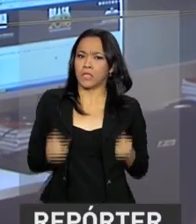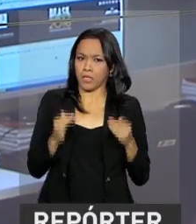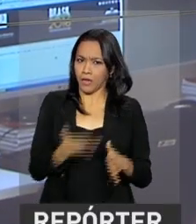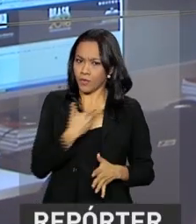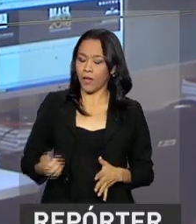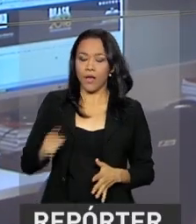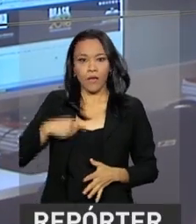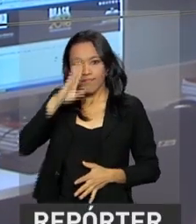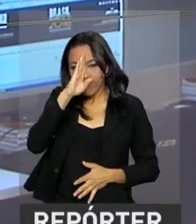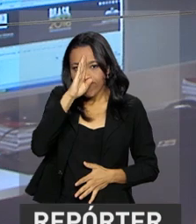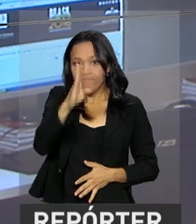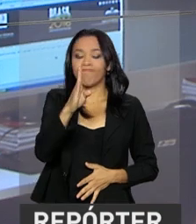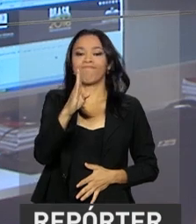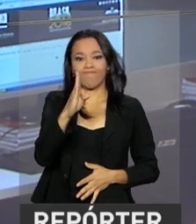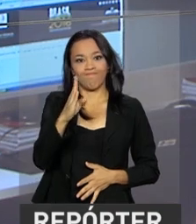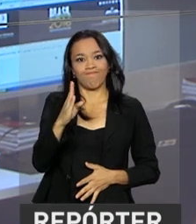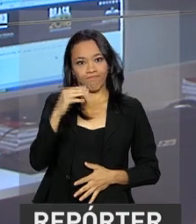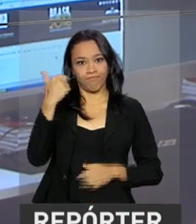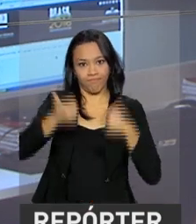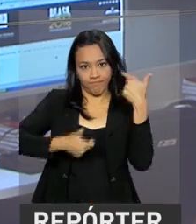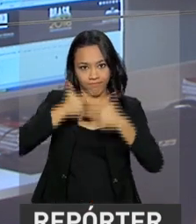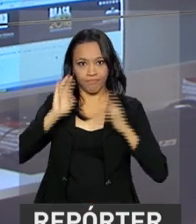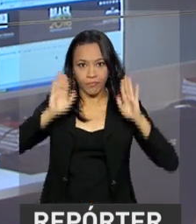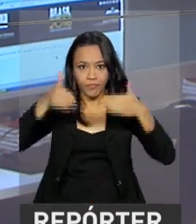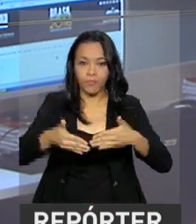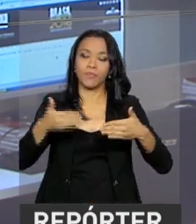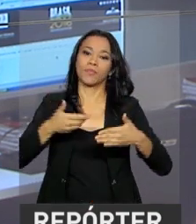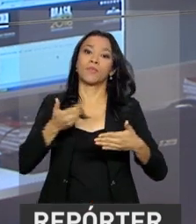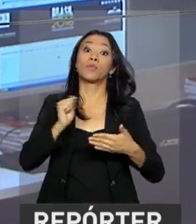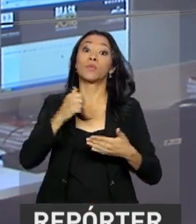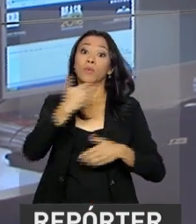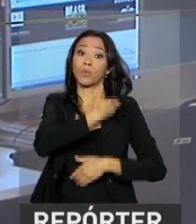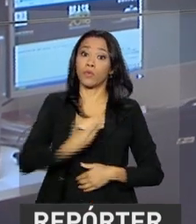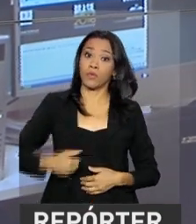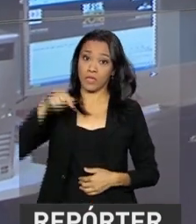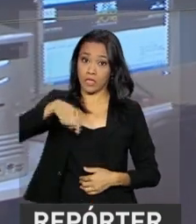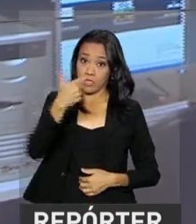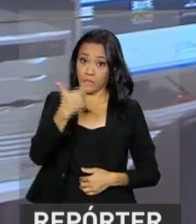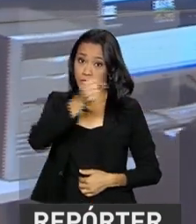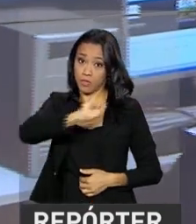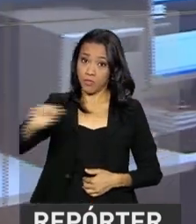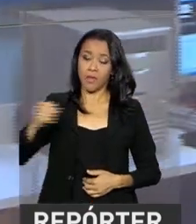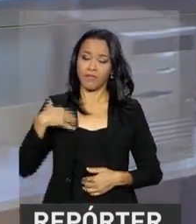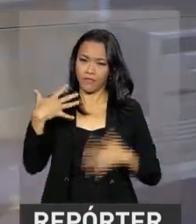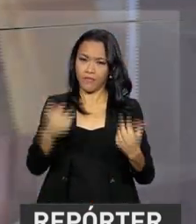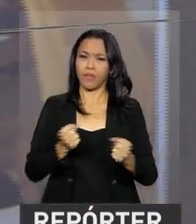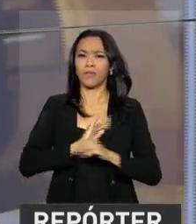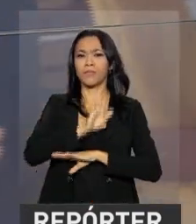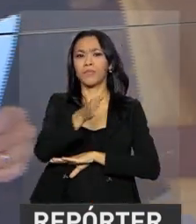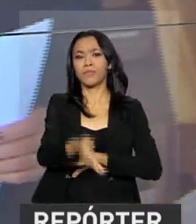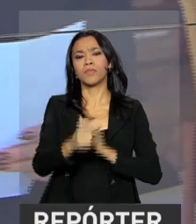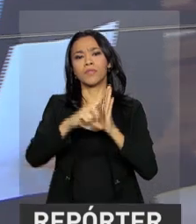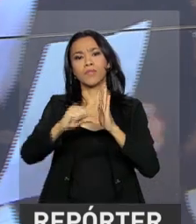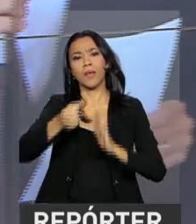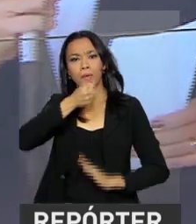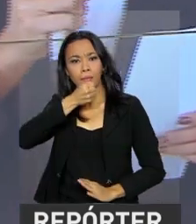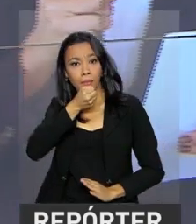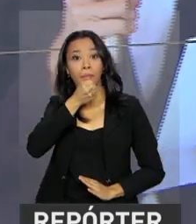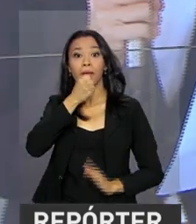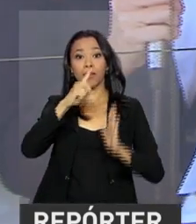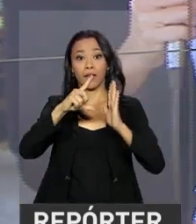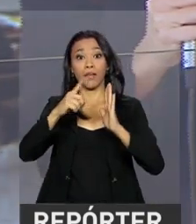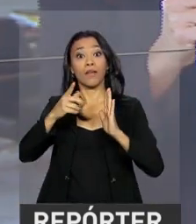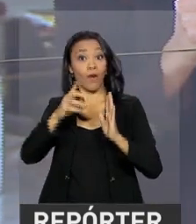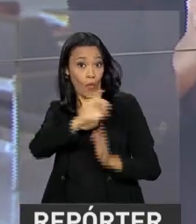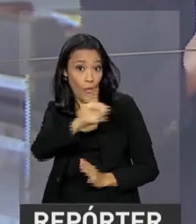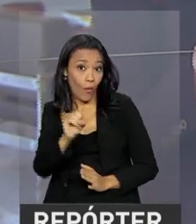é uma das prioridades do governo neste segundo semestre. Vamos conversar com a repórter Paola De Orte, que está no Palácio do Planalto.